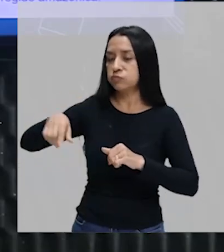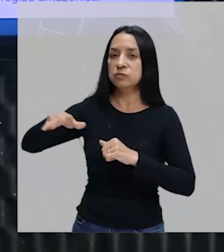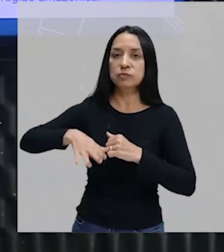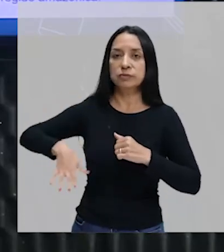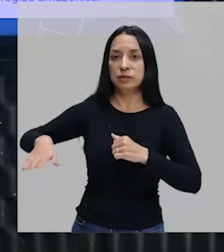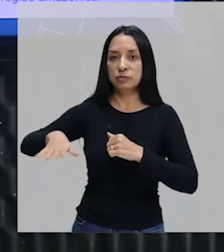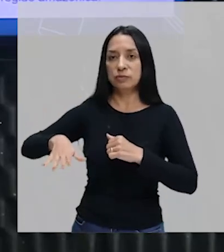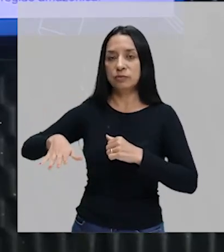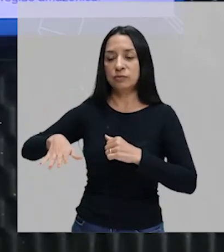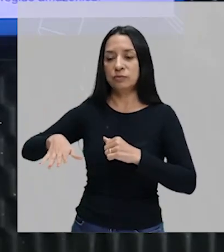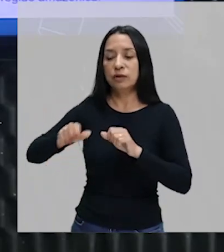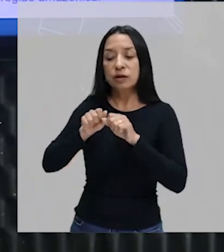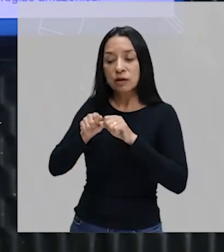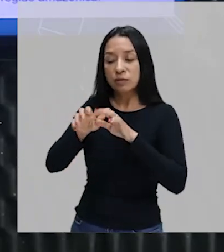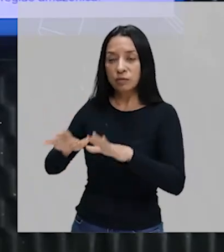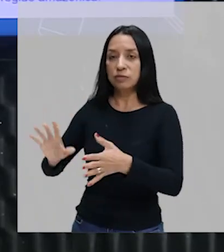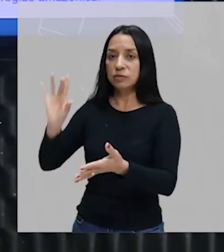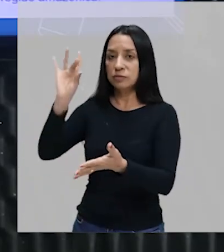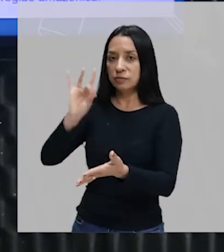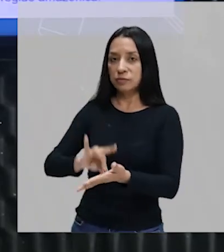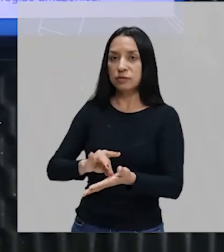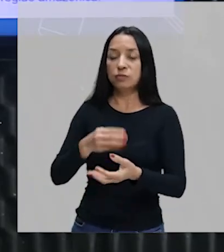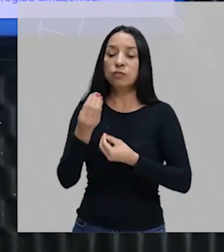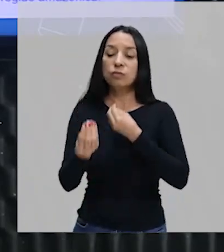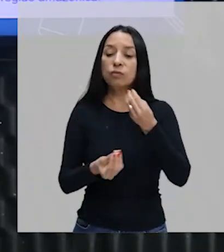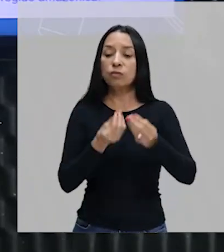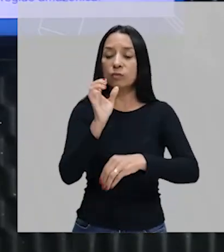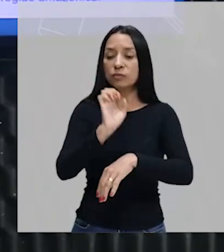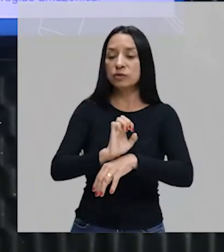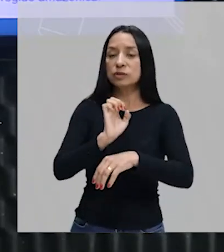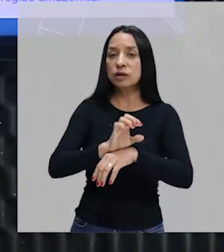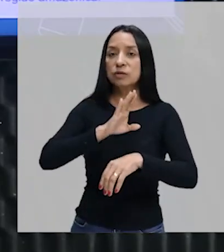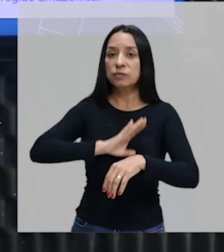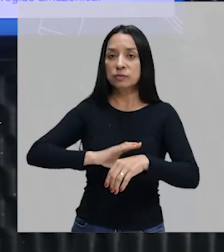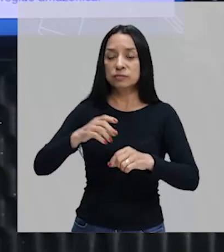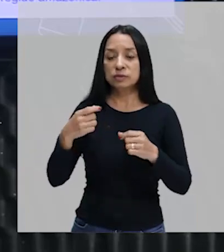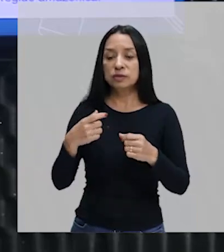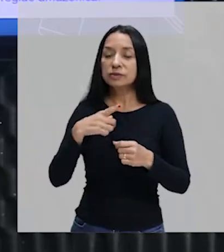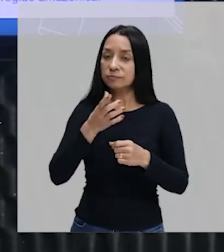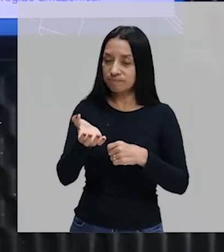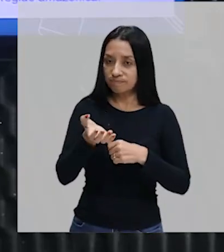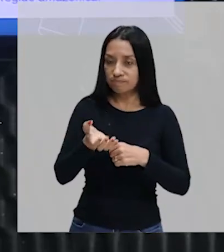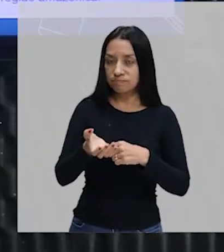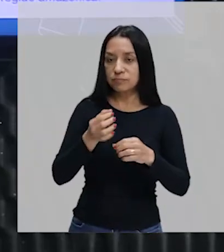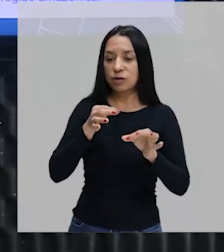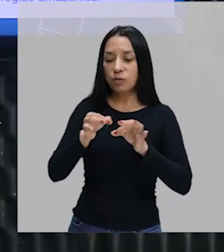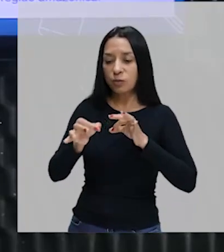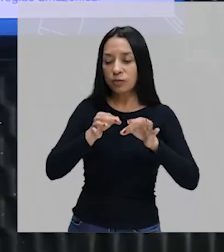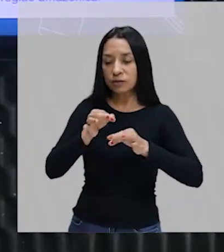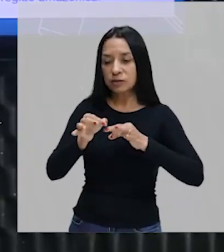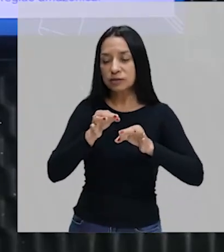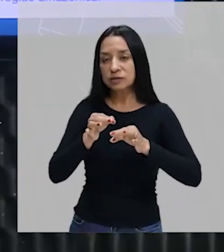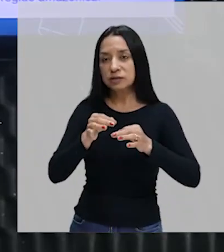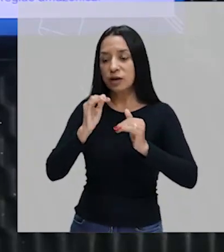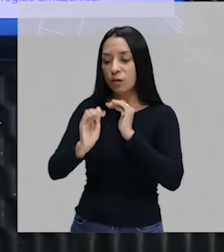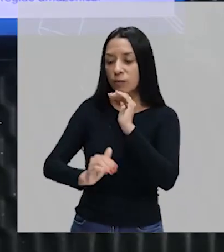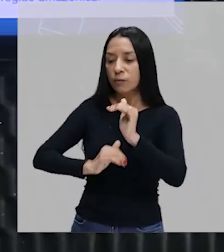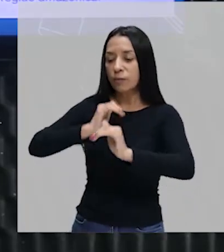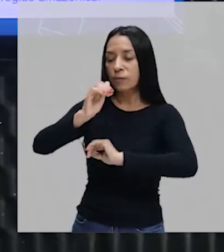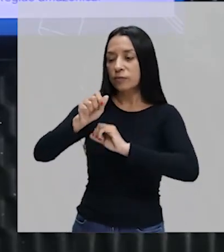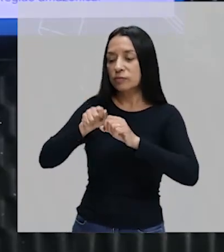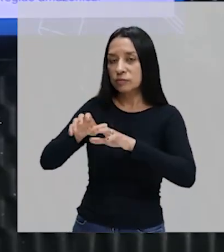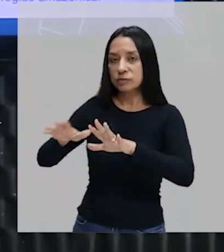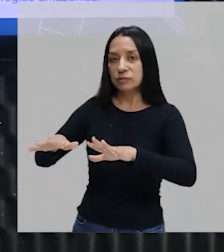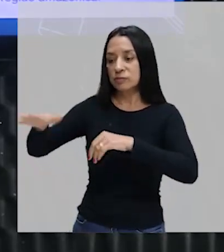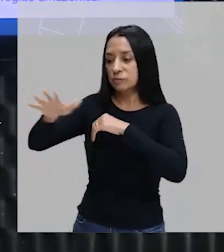fato. Como é que o Estado português pretende organizar esse processo de ocupação ou de povoamento